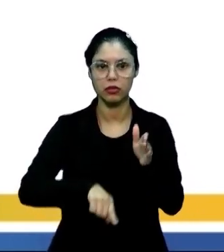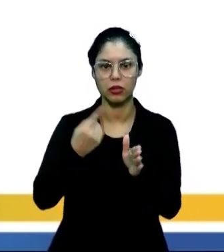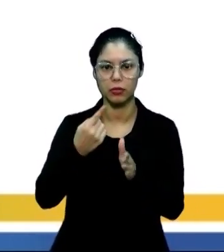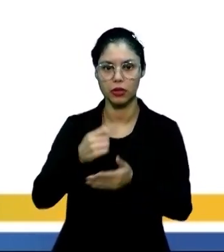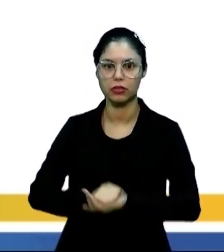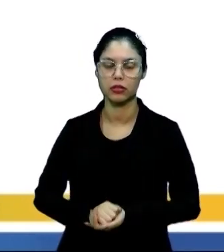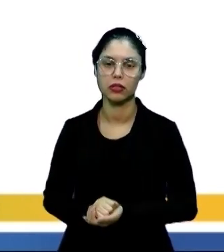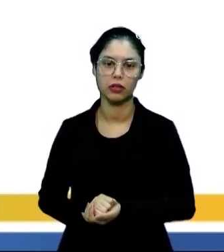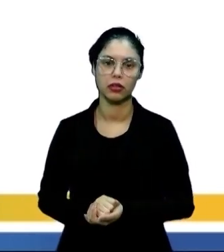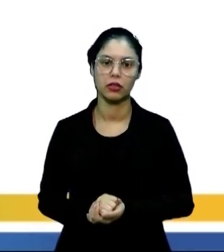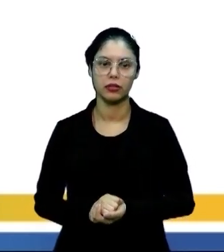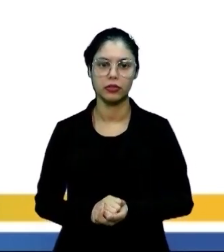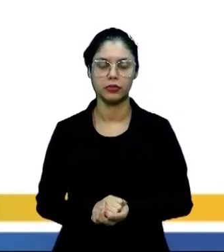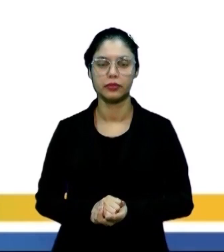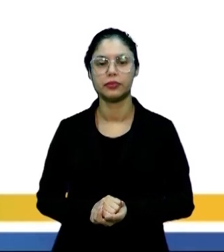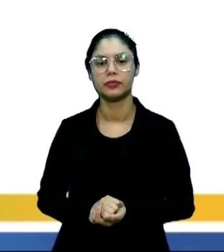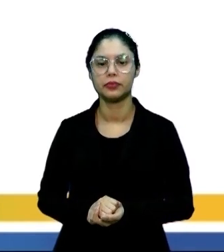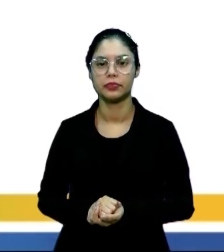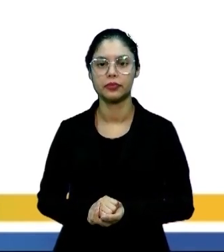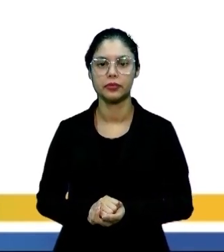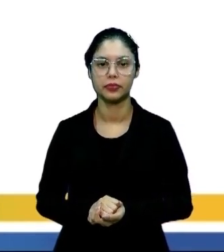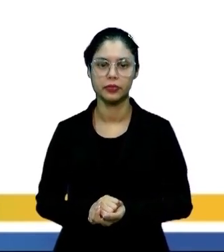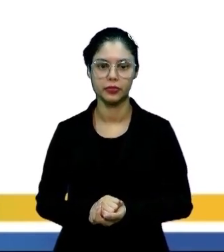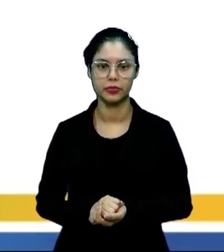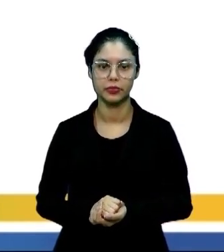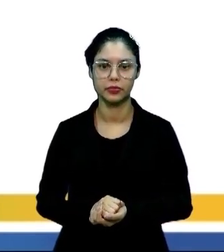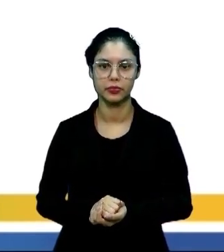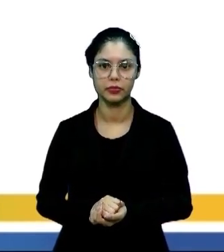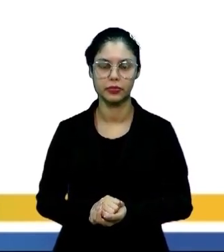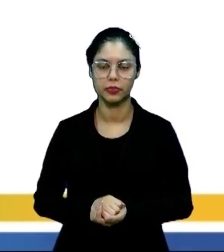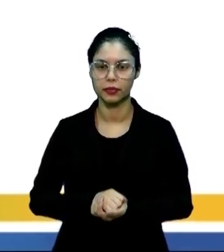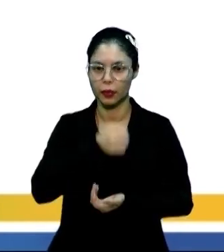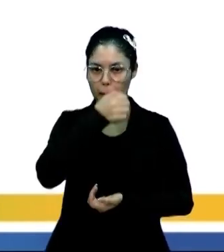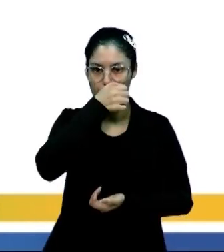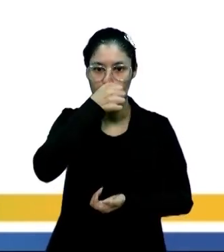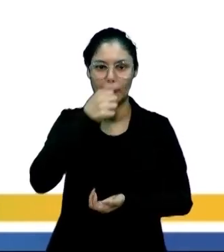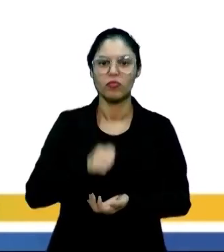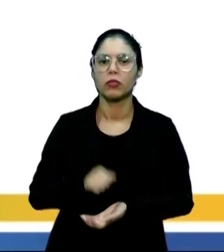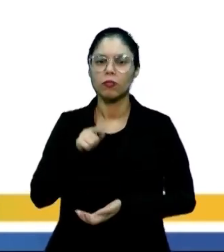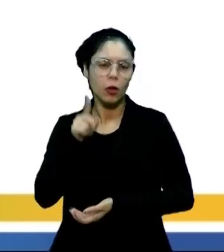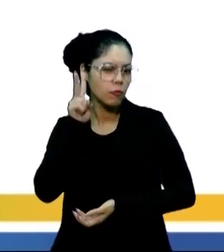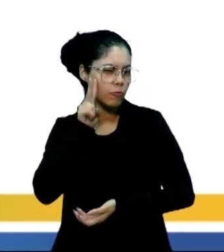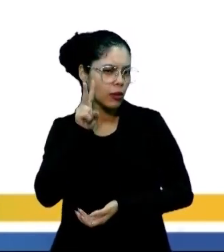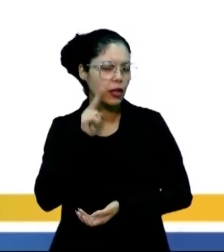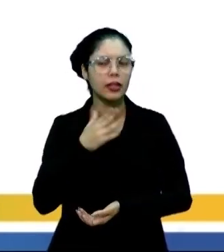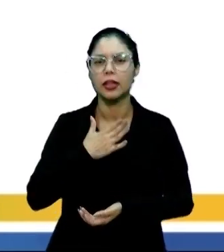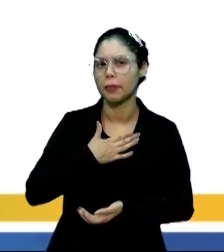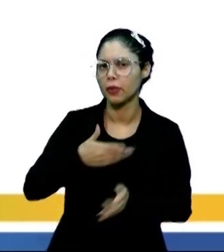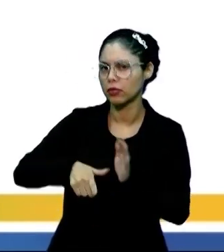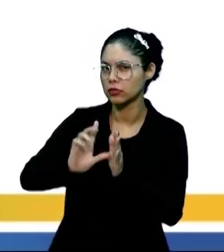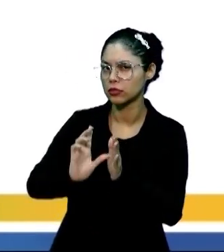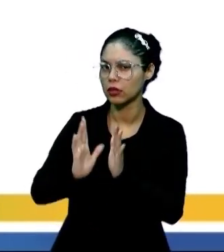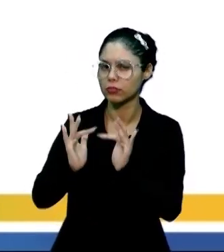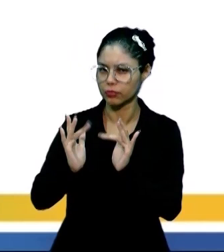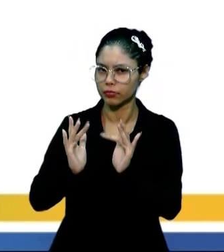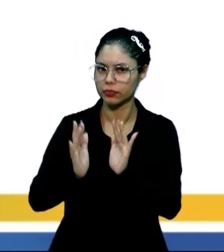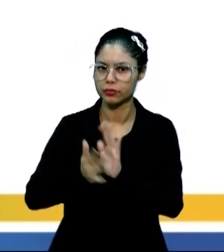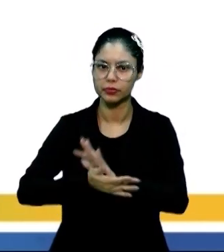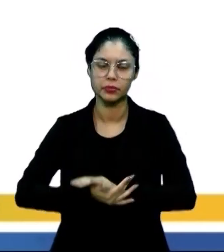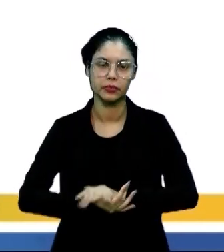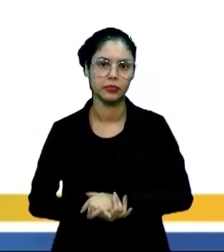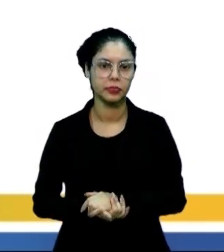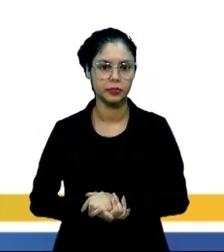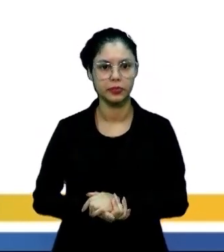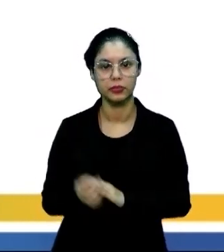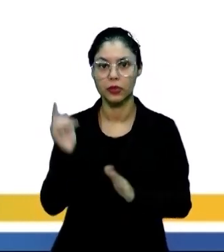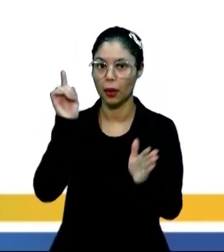temos: Remember my old girlfriend Jodel? Se lembra da minha antiga namorada, a Jodel? No caso ali, o